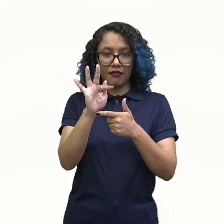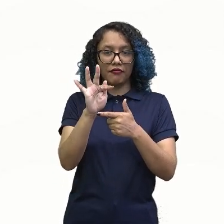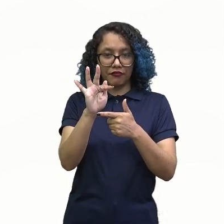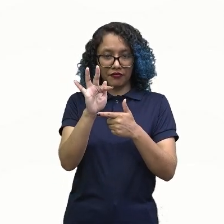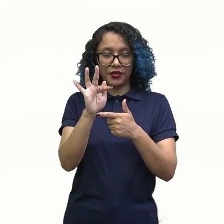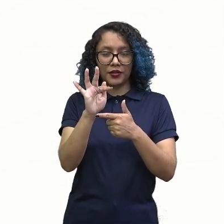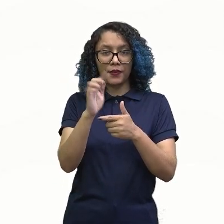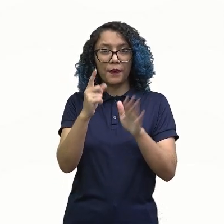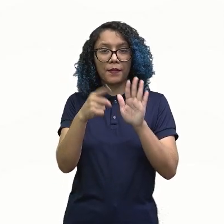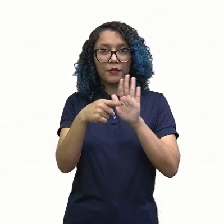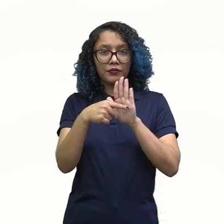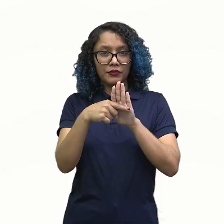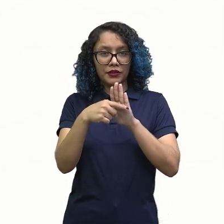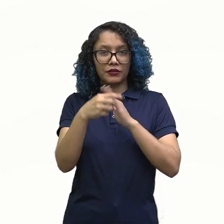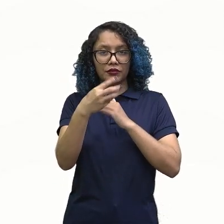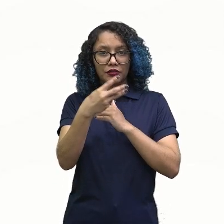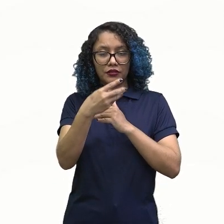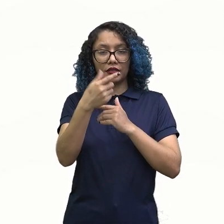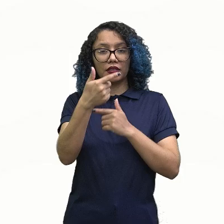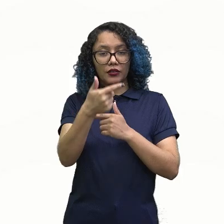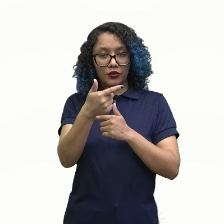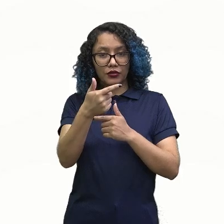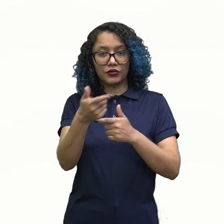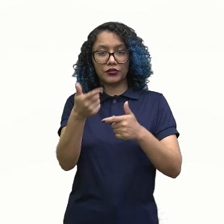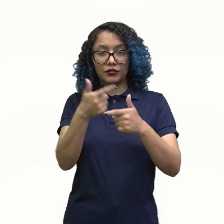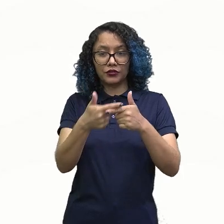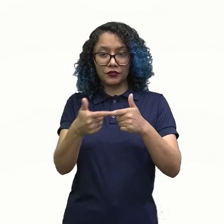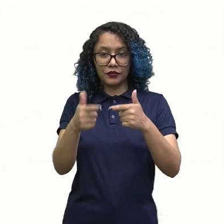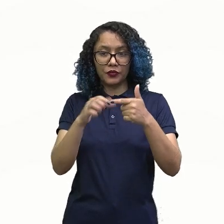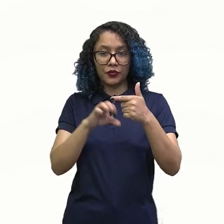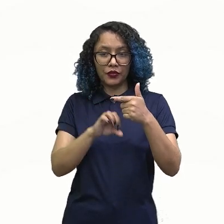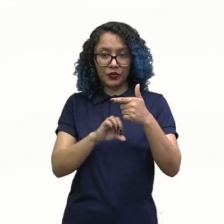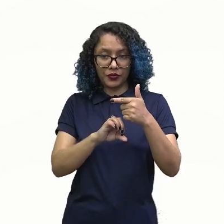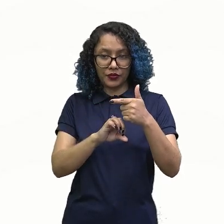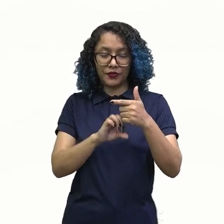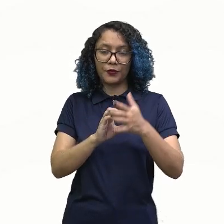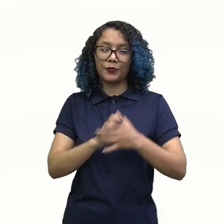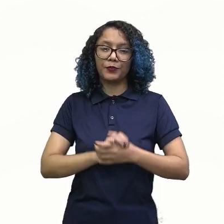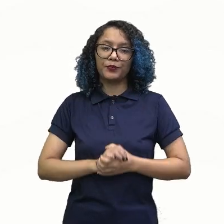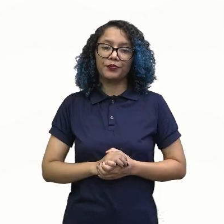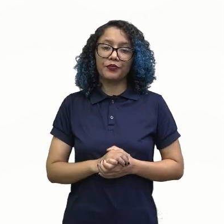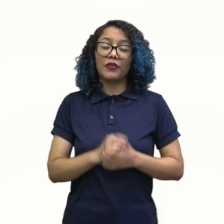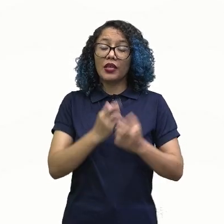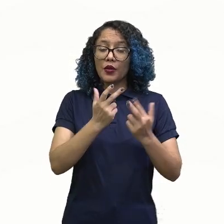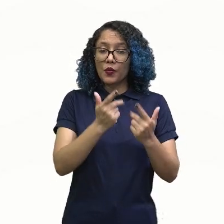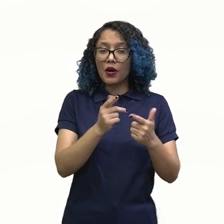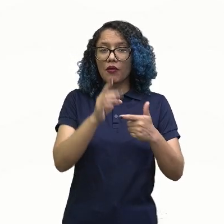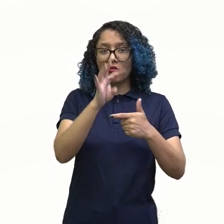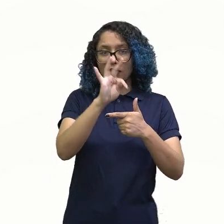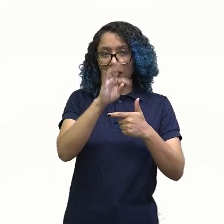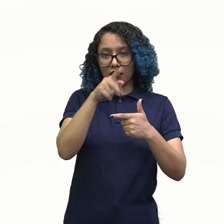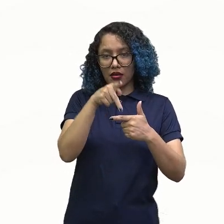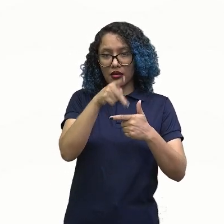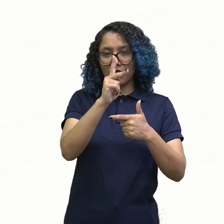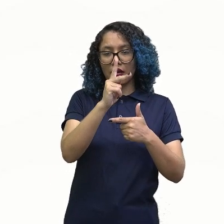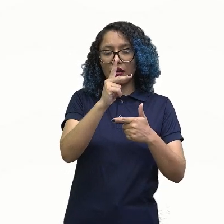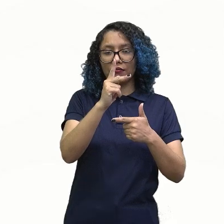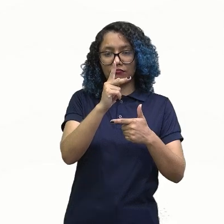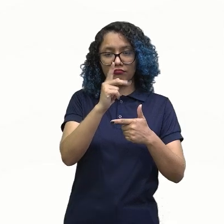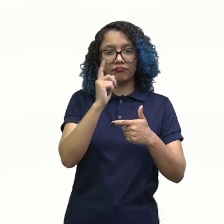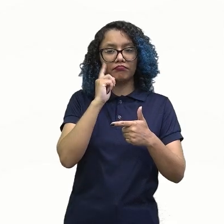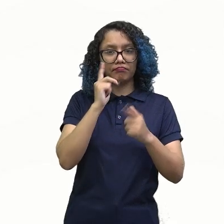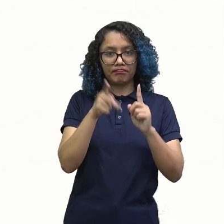escala Fahrenheit menos 32 está para 9, assim como TK, que é